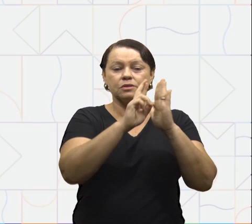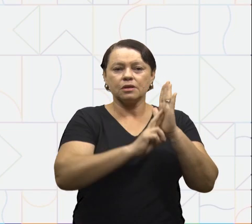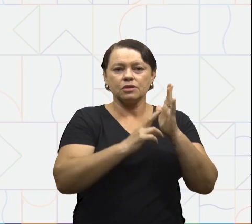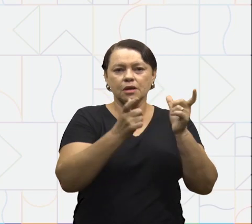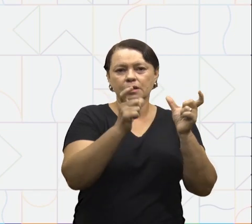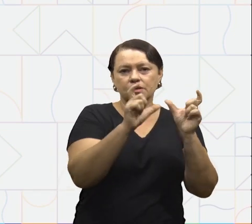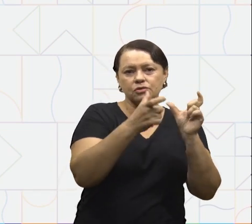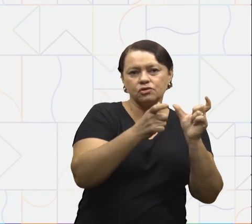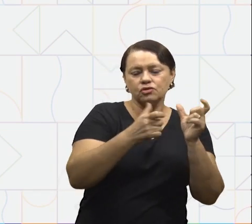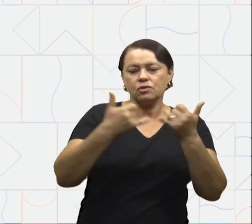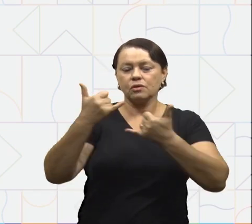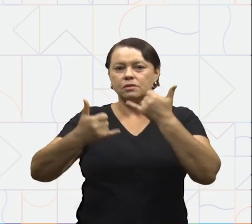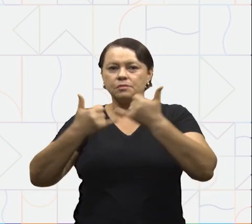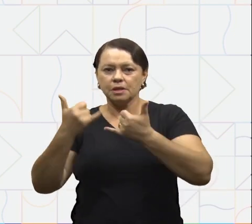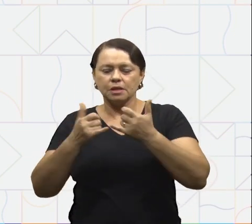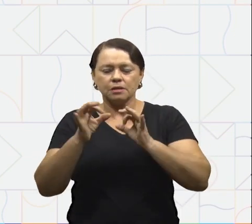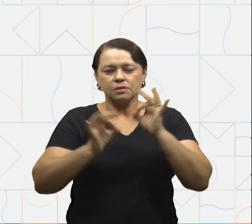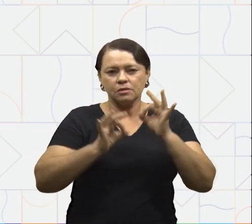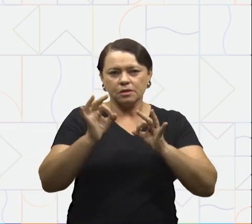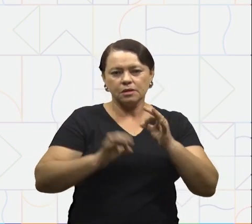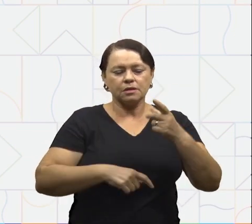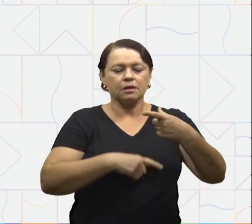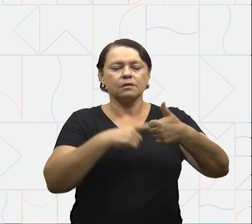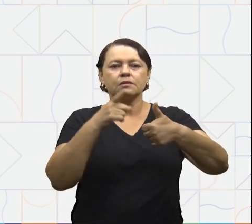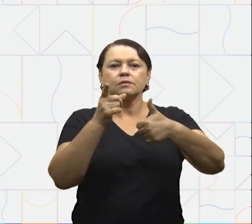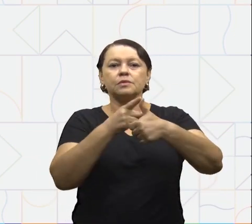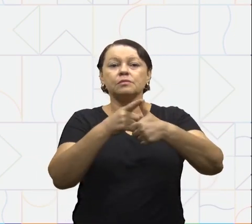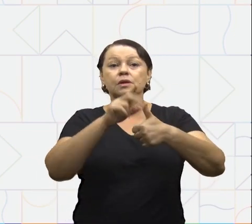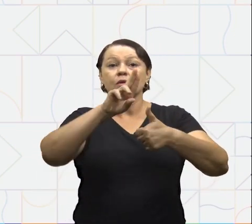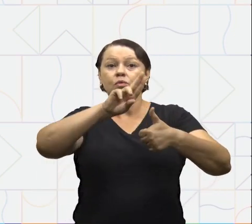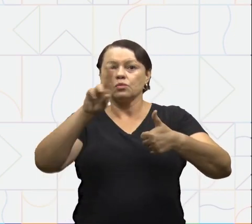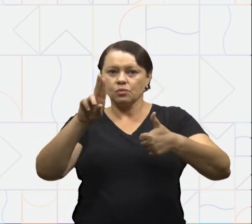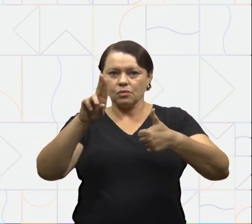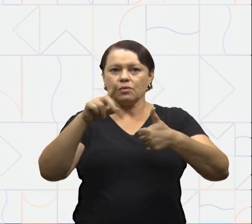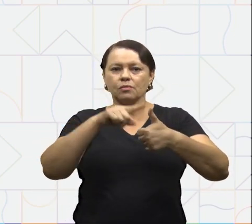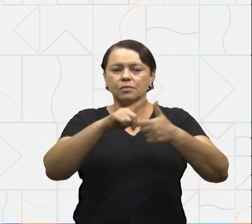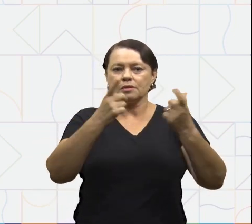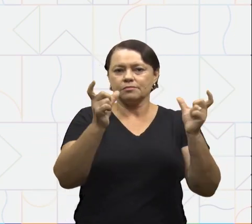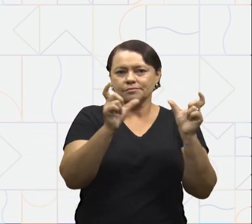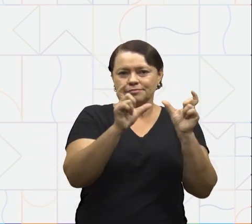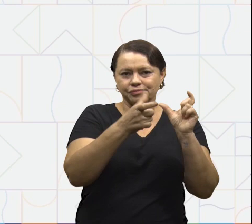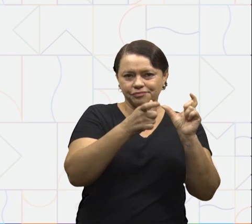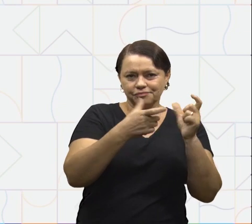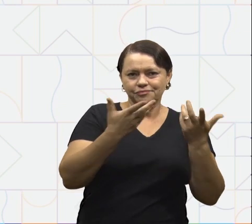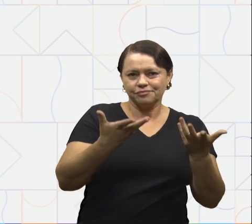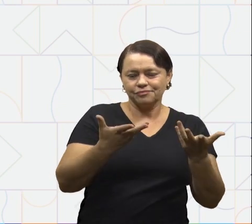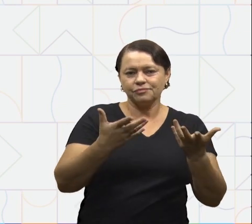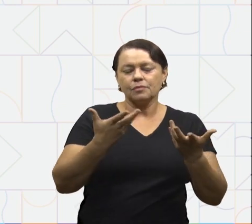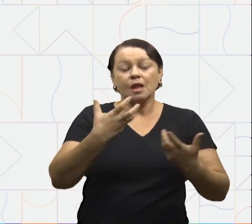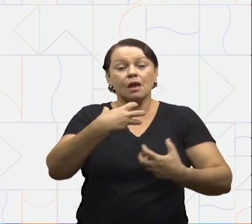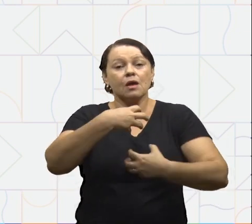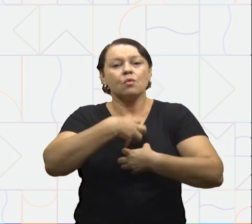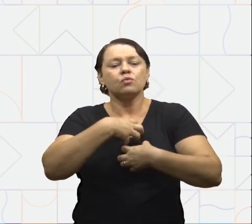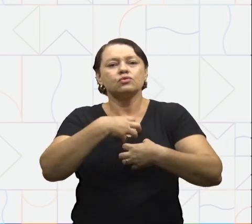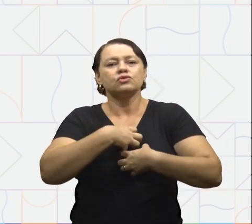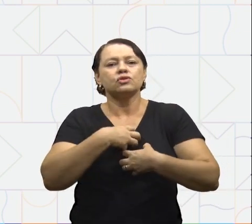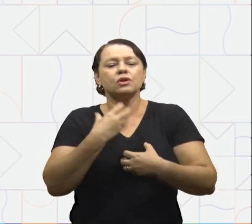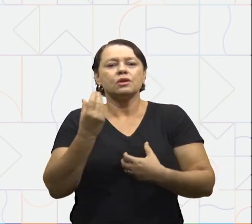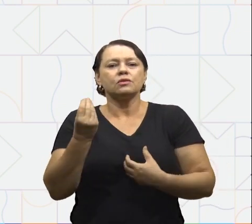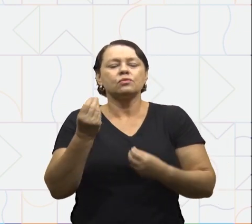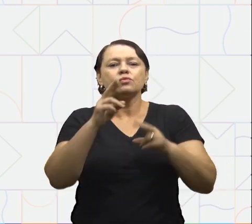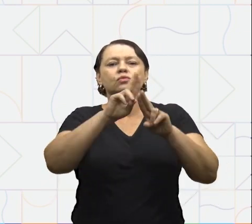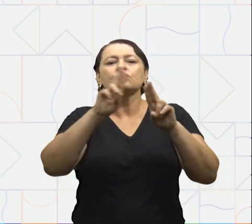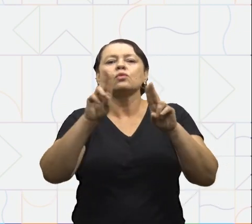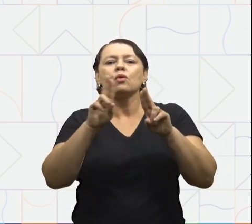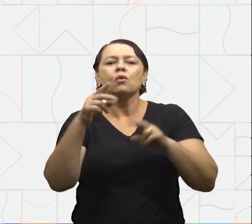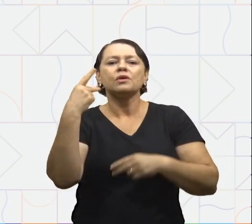jogos e brincadeiras, que são organizadas assim. Primeiro, nome do jogo, ou seja, a forma como você chama essa